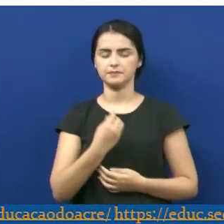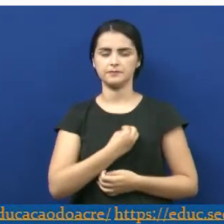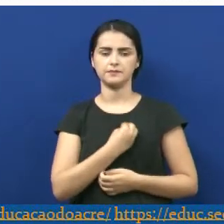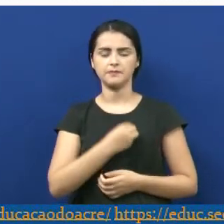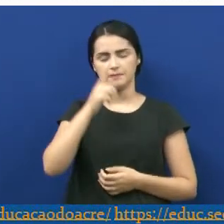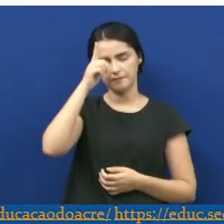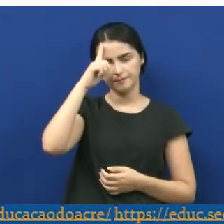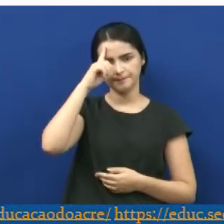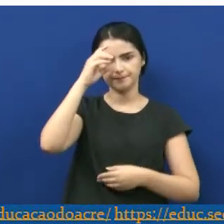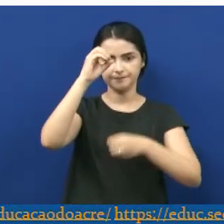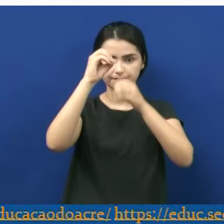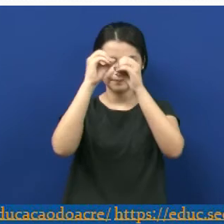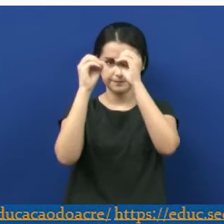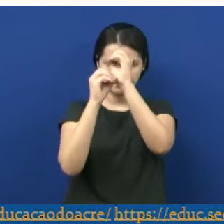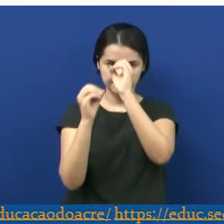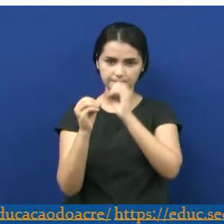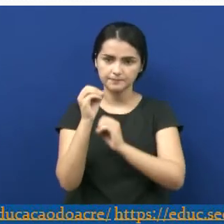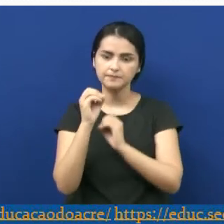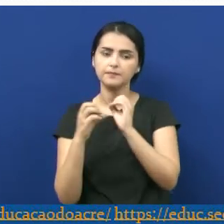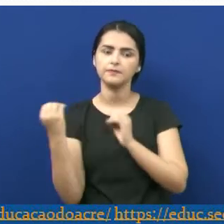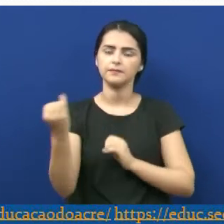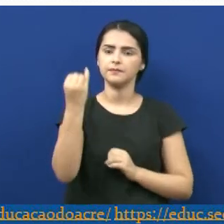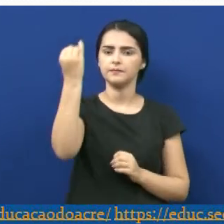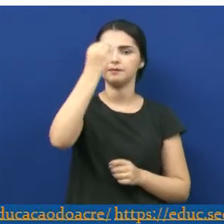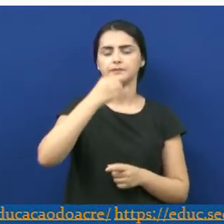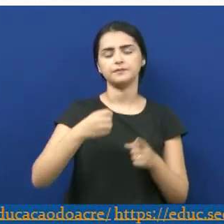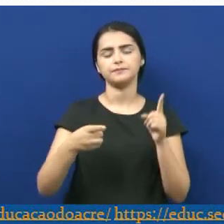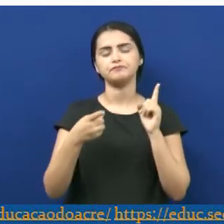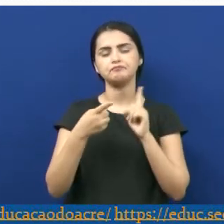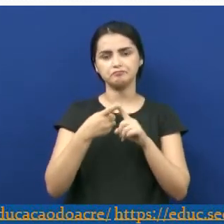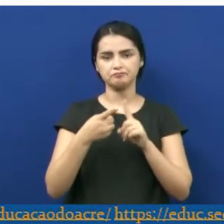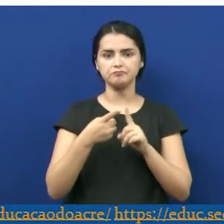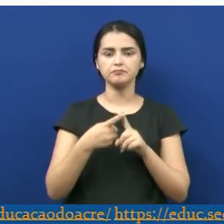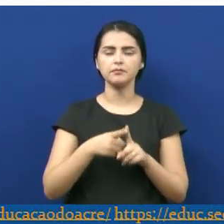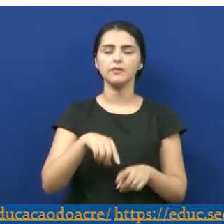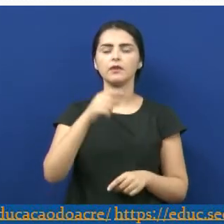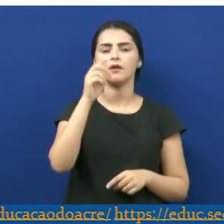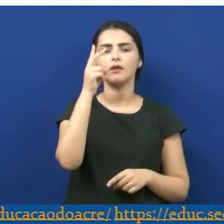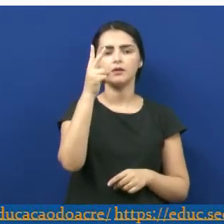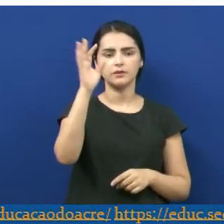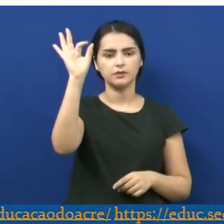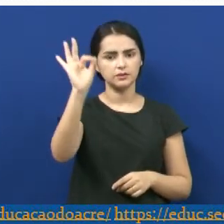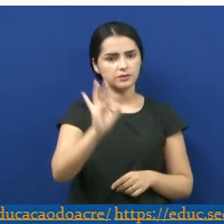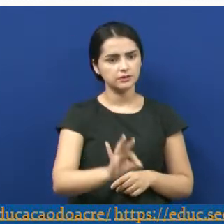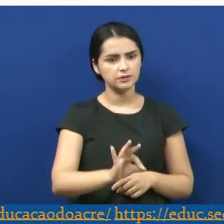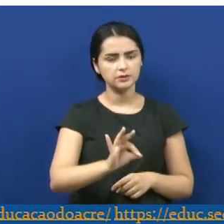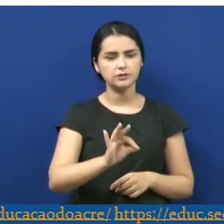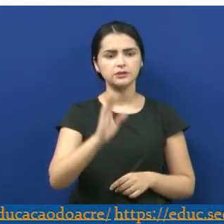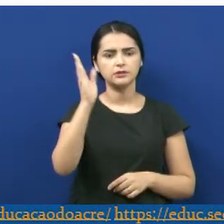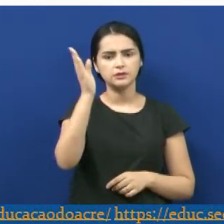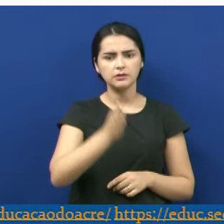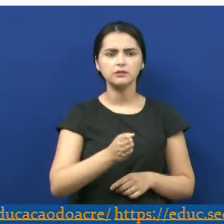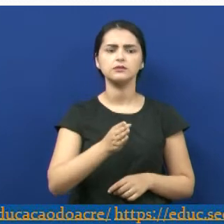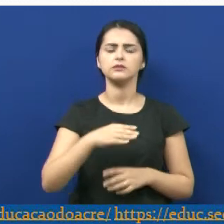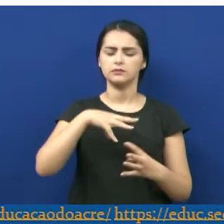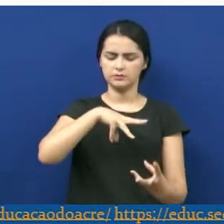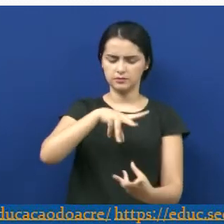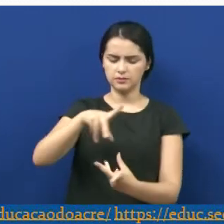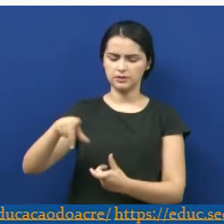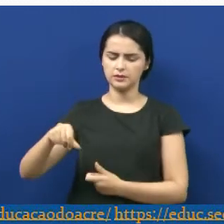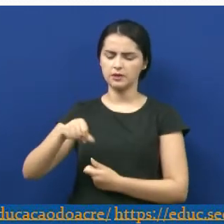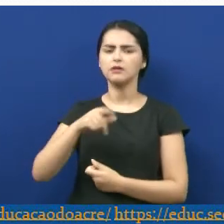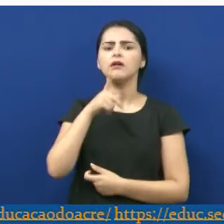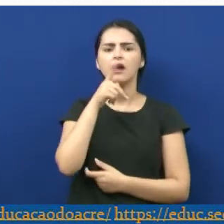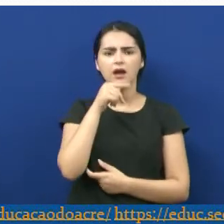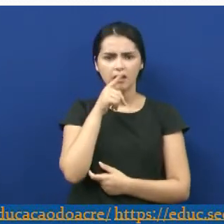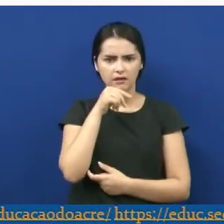dia a dia. Primeiro, mais de 2/3 do planeta ele é coberto por água. Então, grande